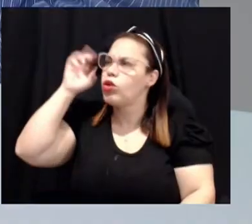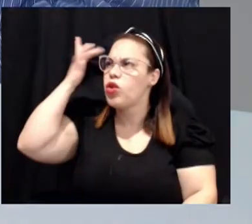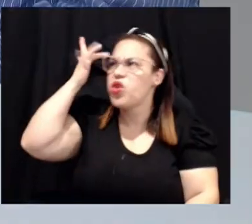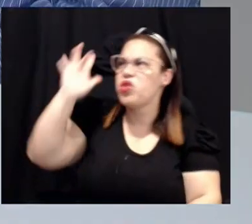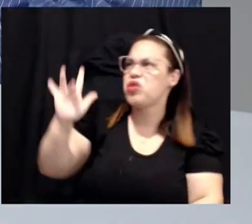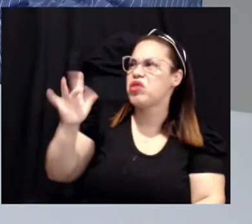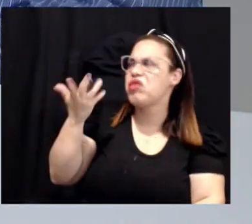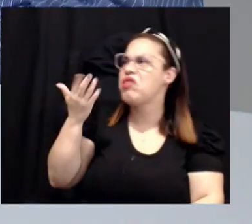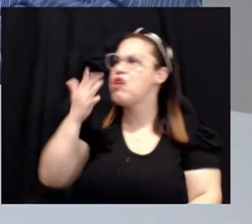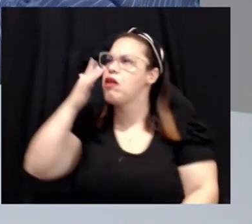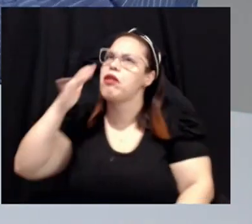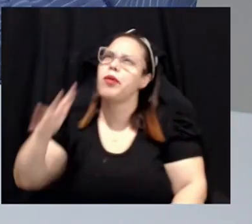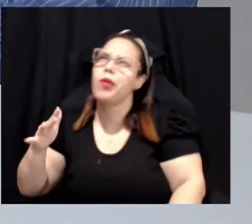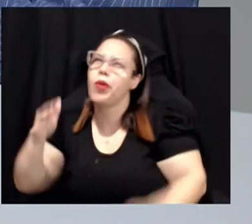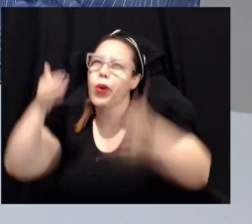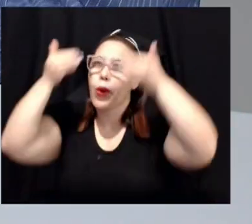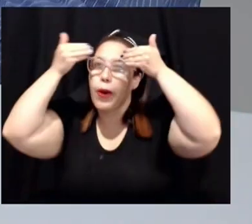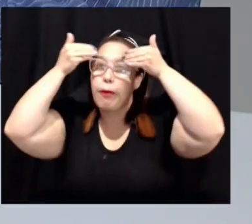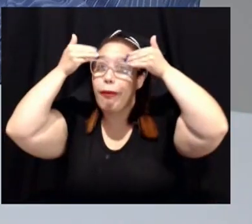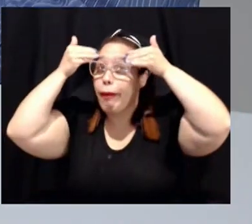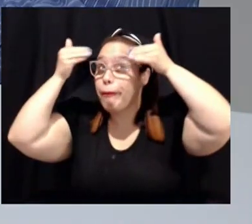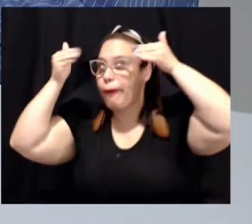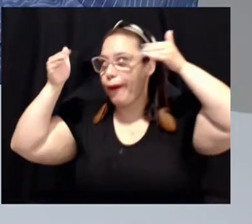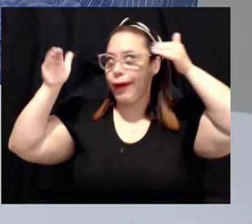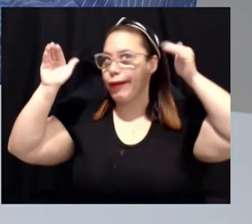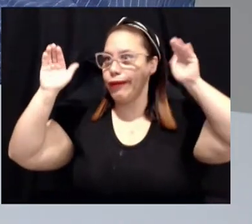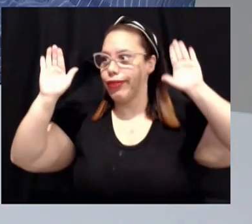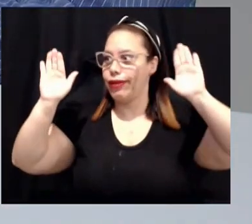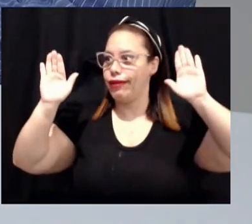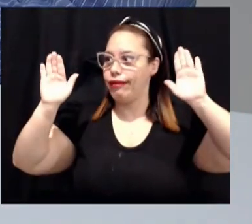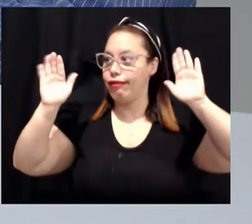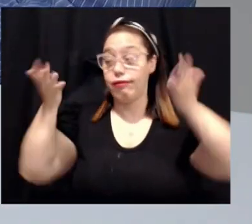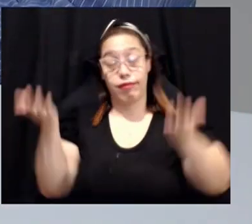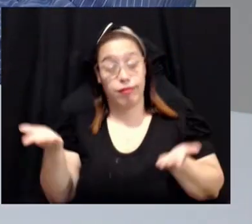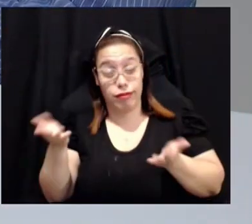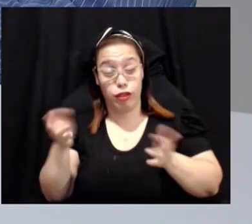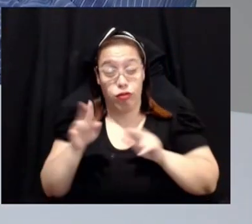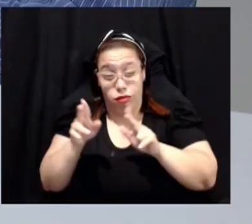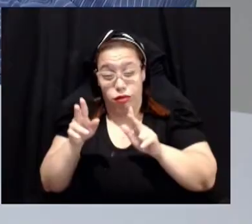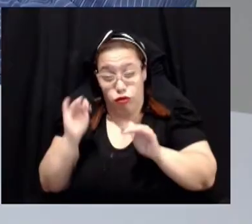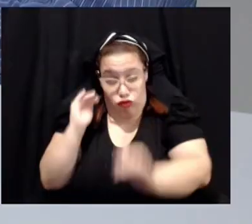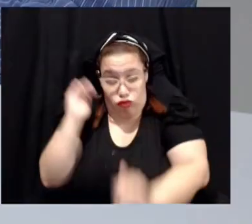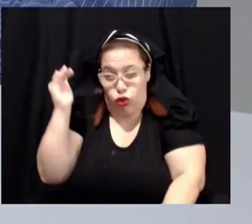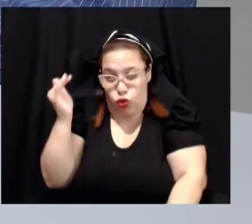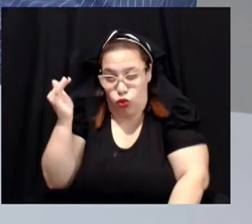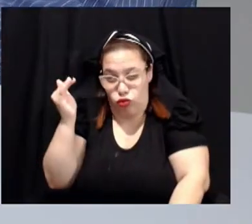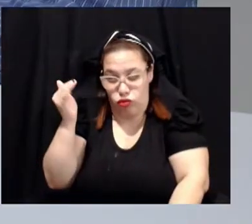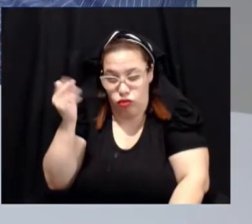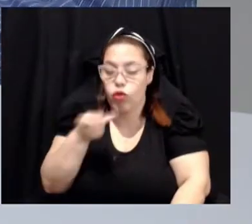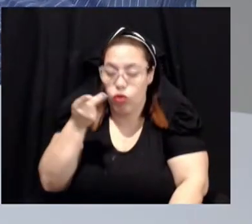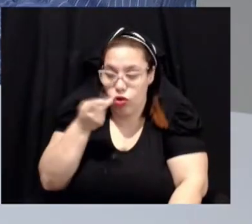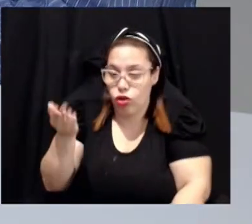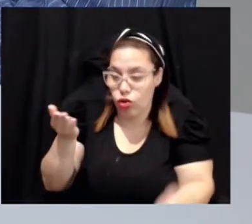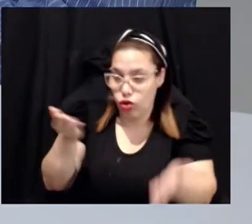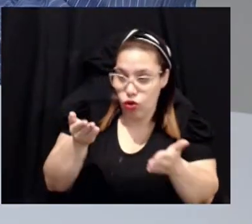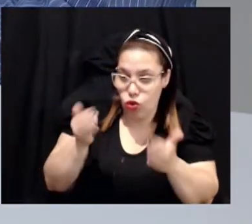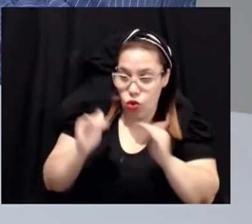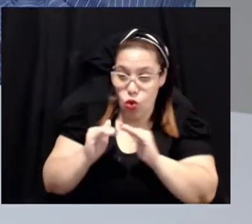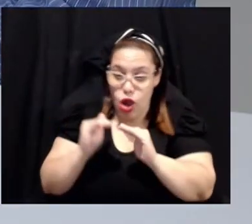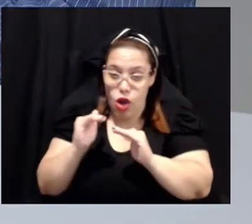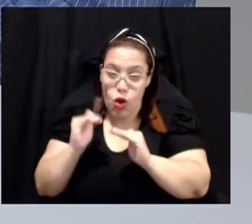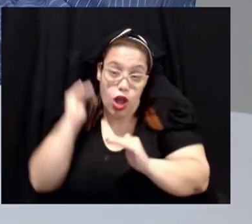tem a cabeça mais fresquinha, talvez seja isso que você tenha dito agora, né, e o adulto não tem de